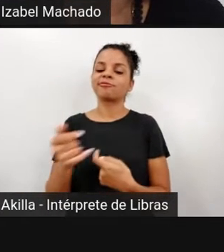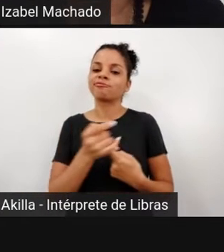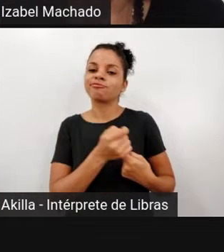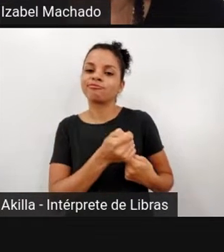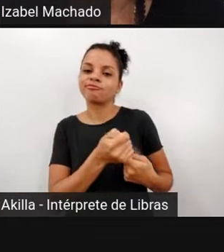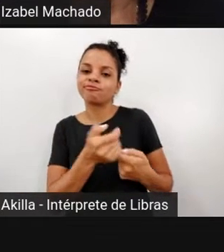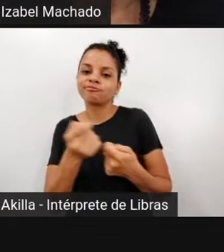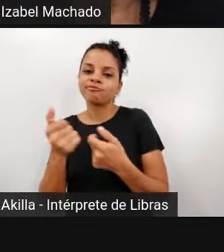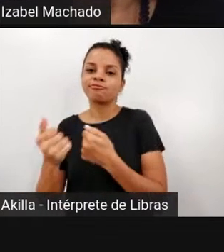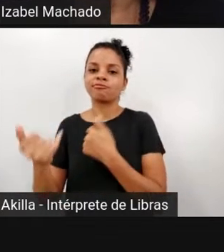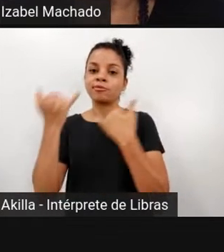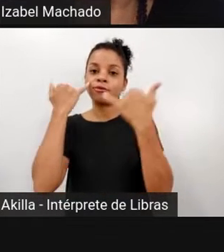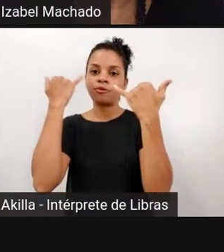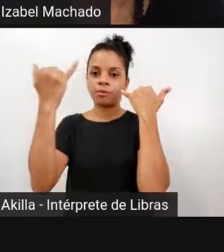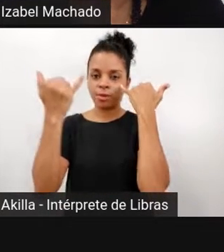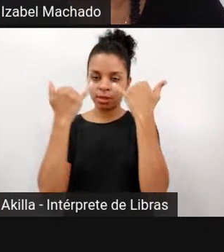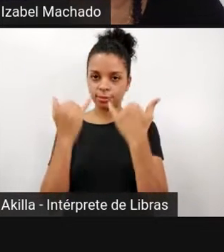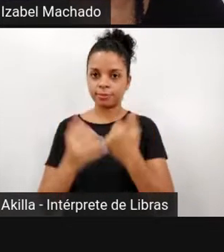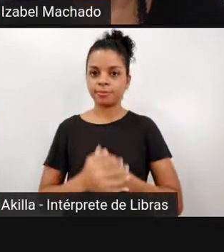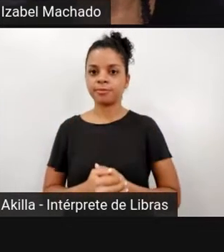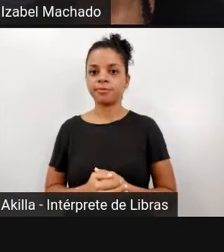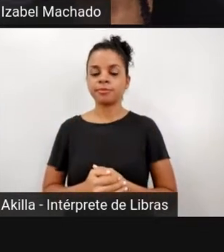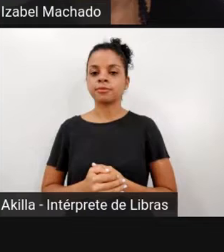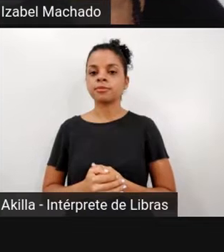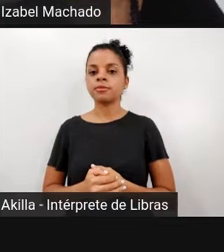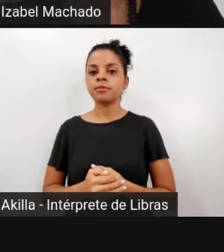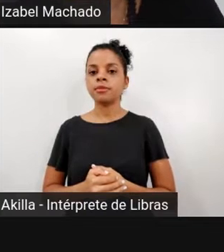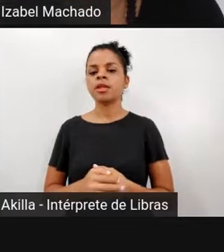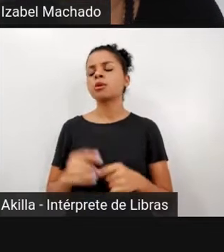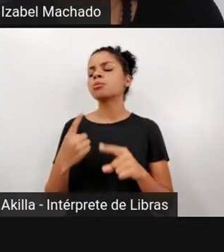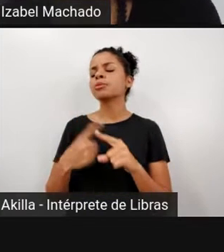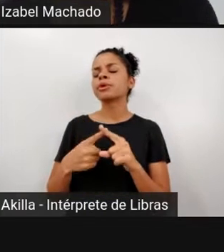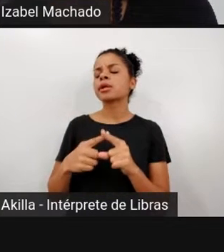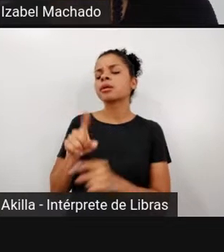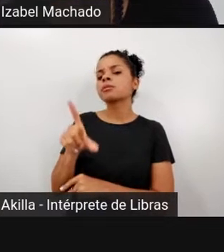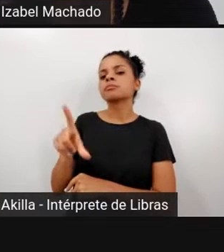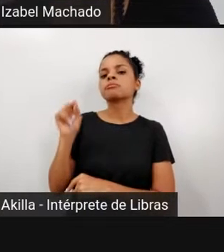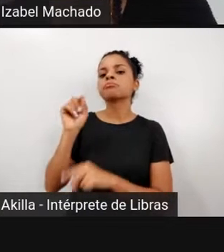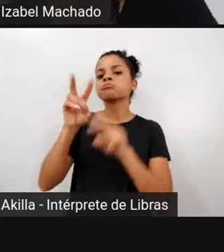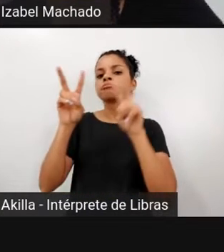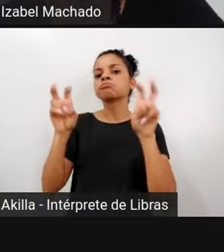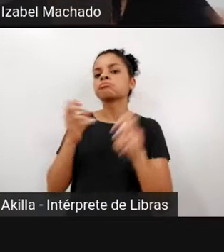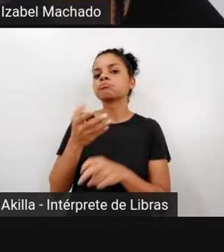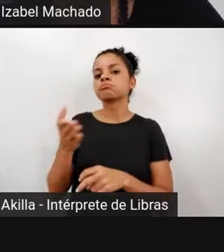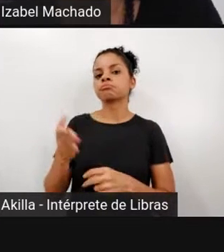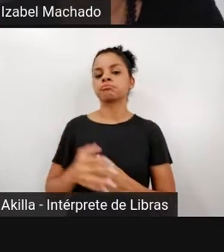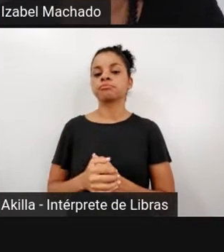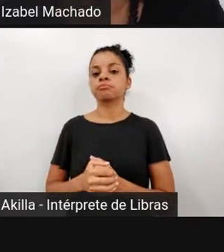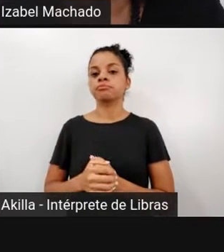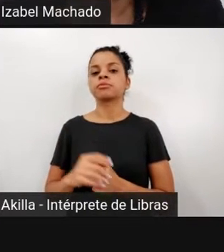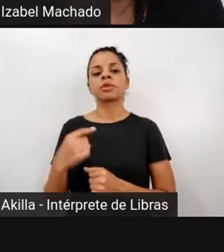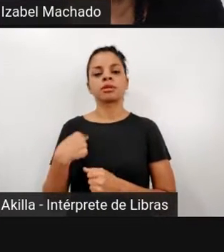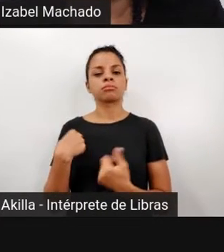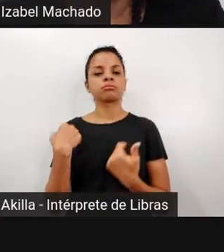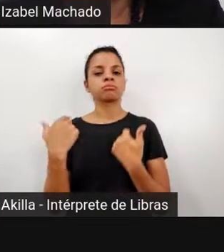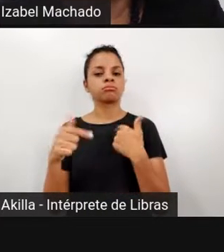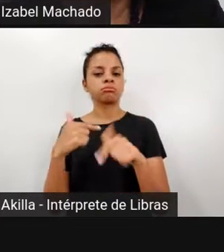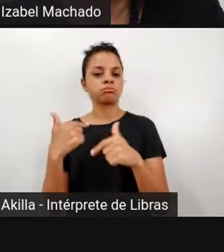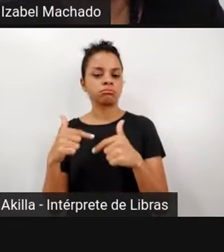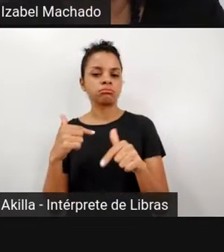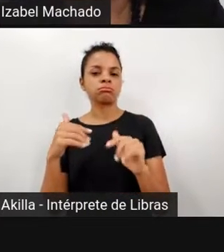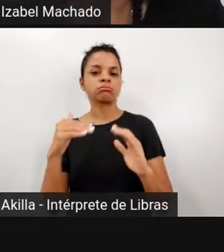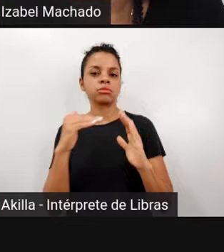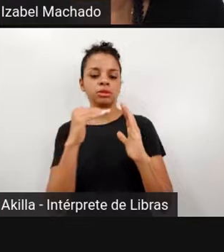Barros. Por que eu escolhi esse tema? Eu estava no Senado e acompanhei um tempo a CPMI das